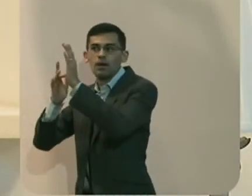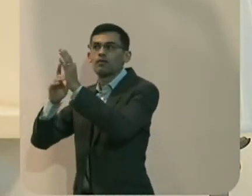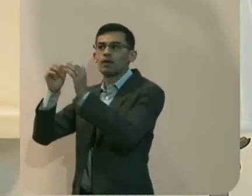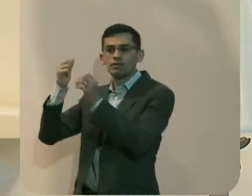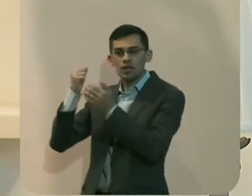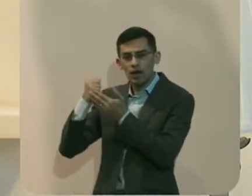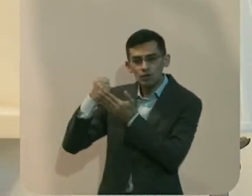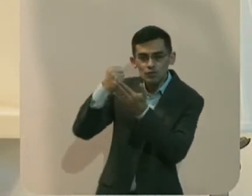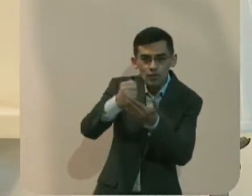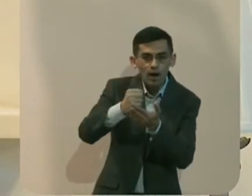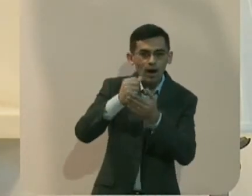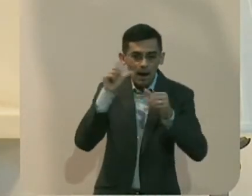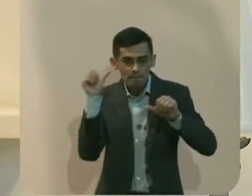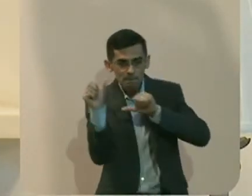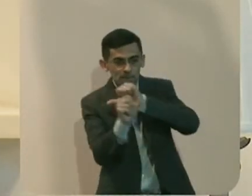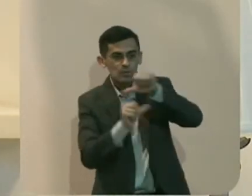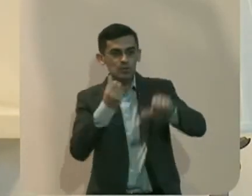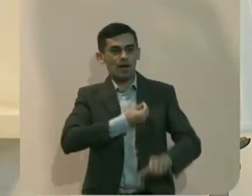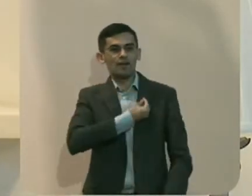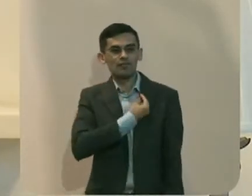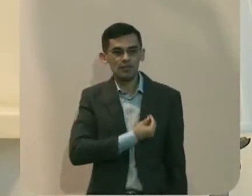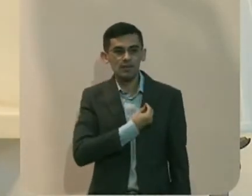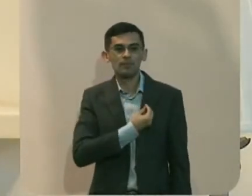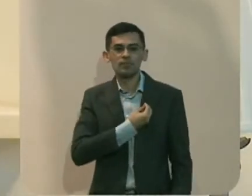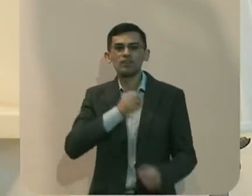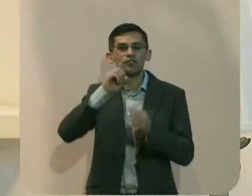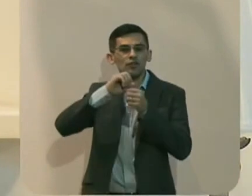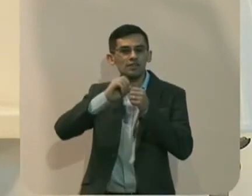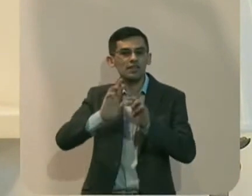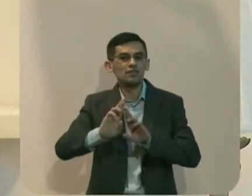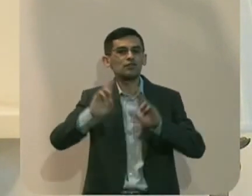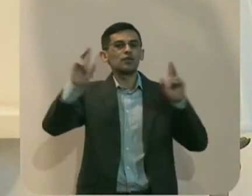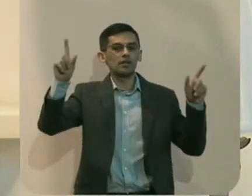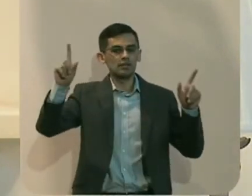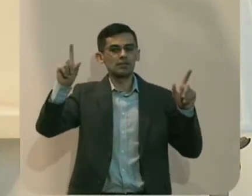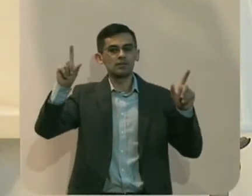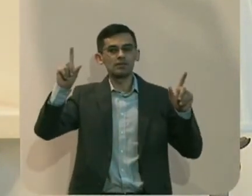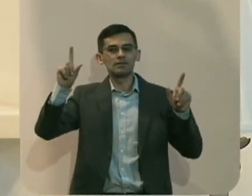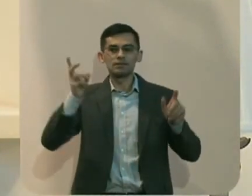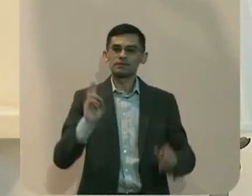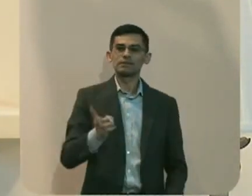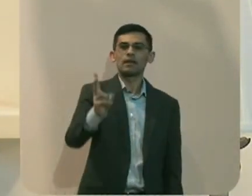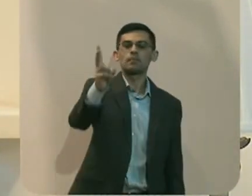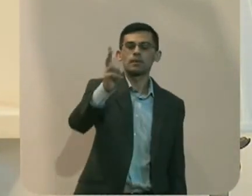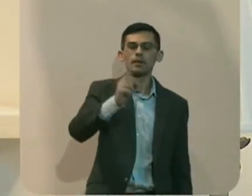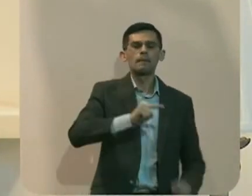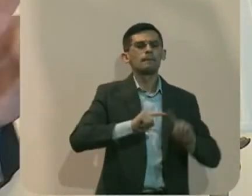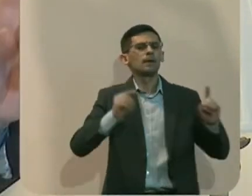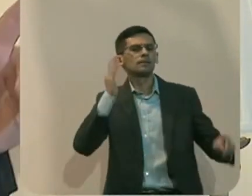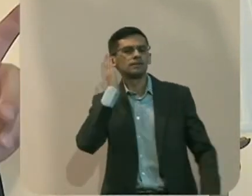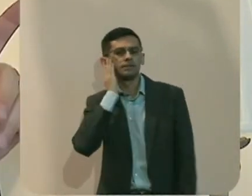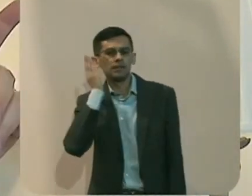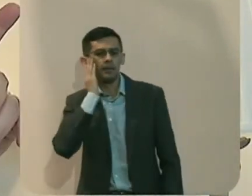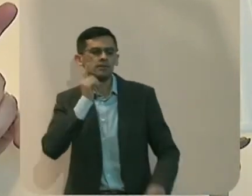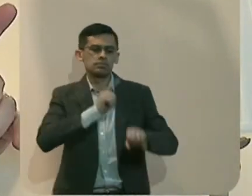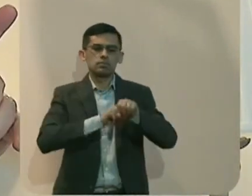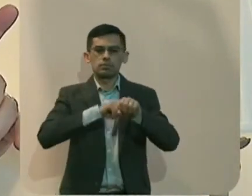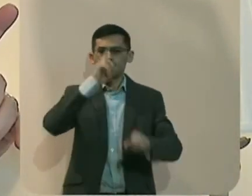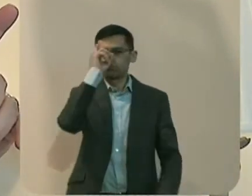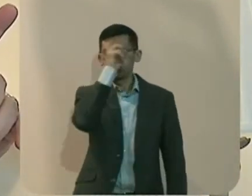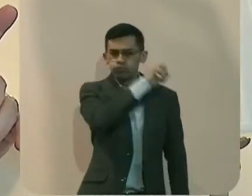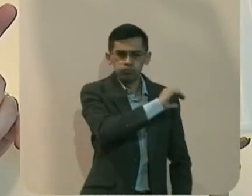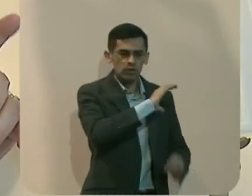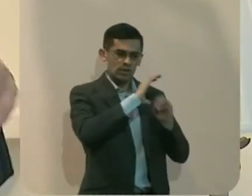se reinventar, a se reerguer, a se reconstruir. E sabe, no meio dessa pandemia,